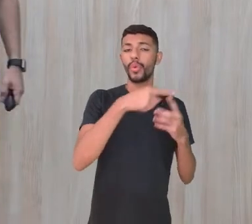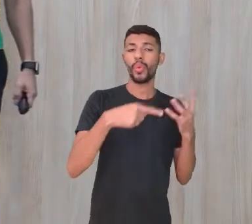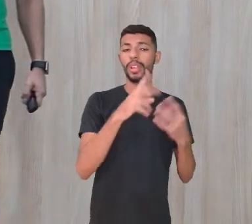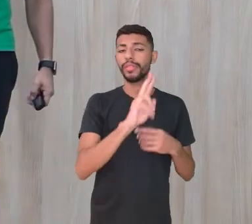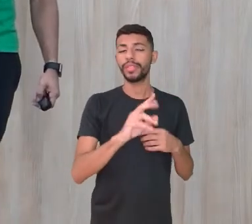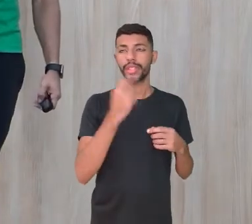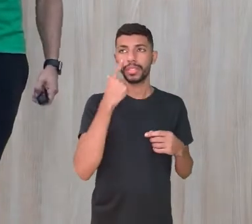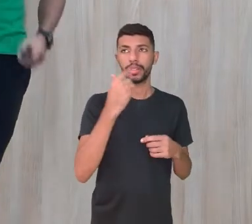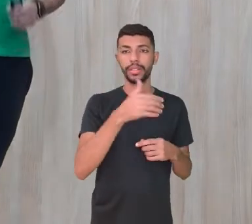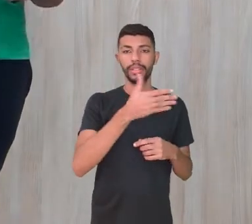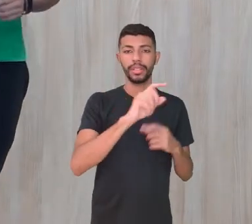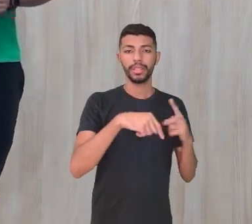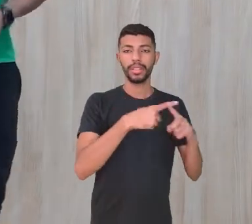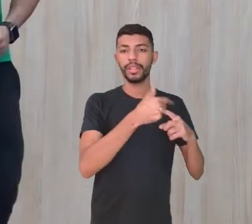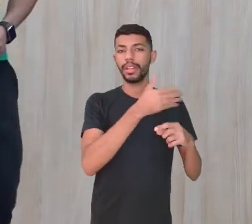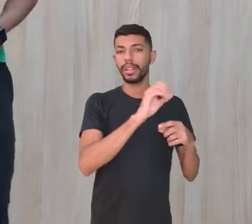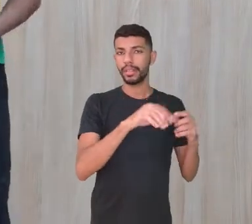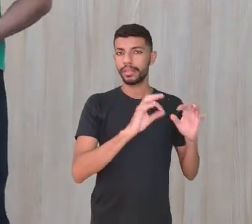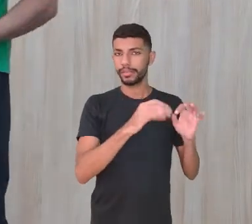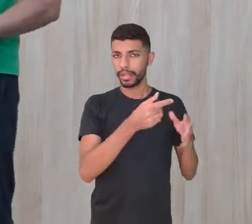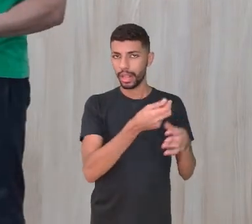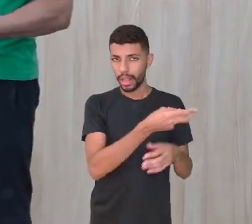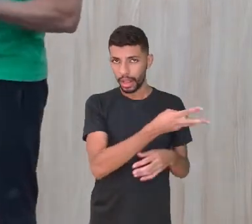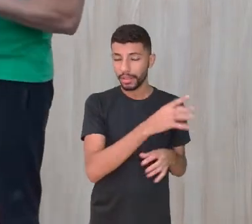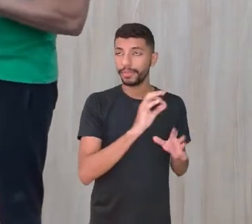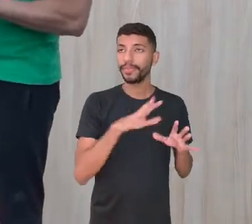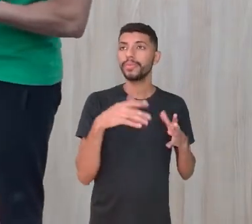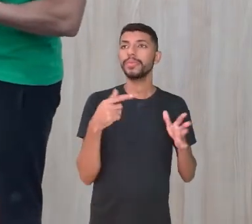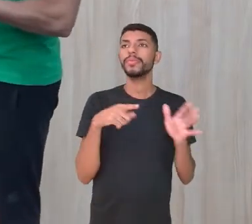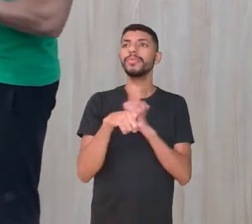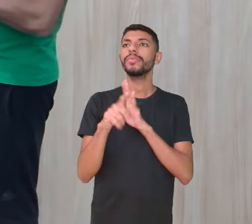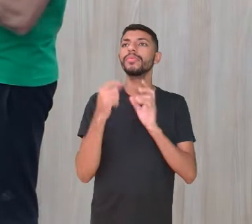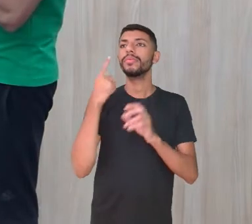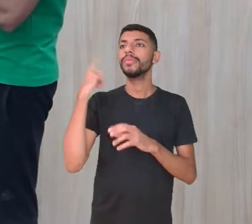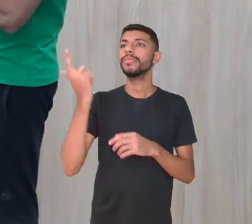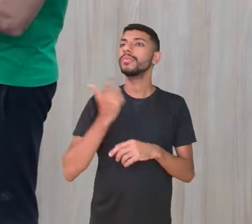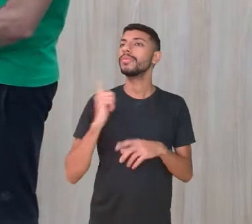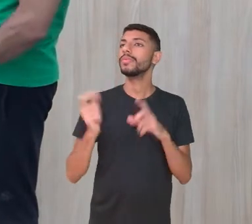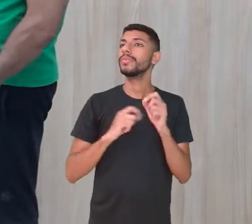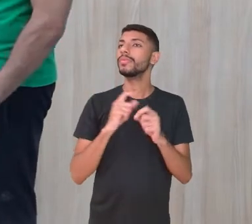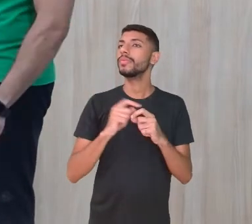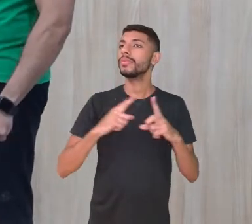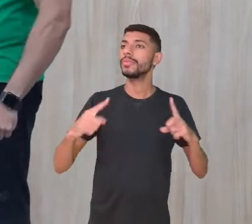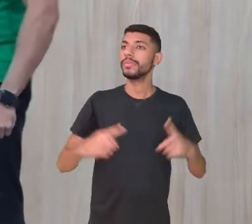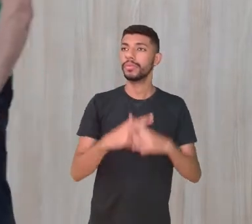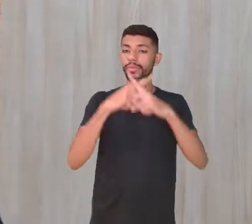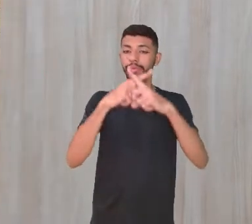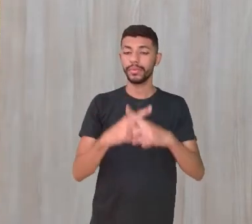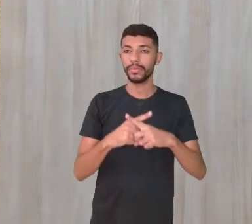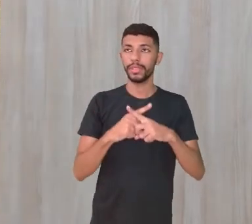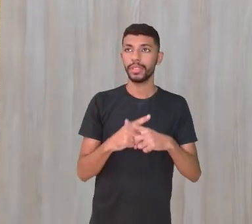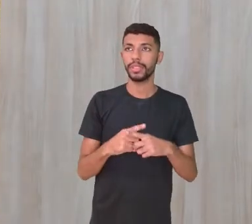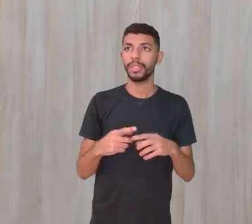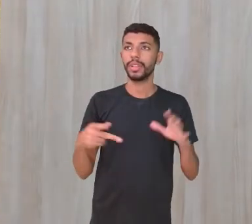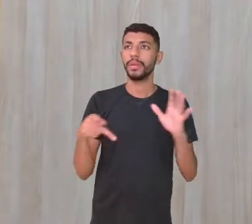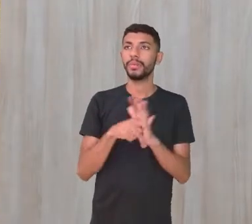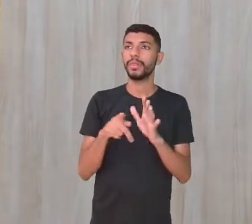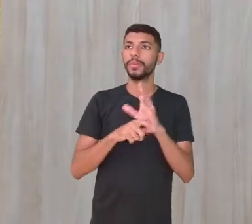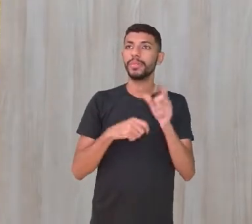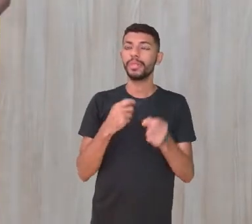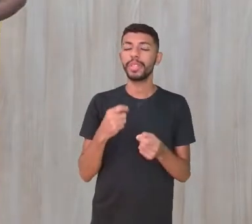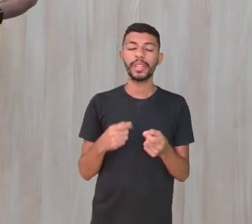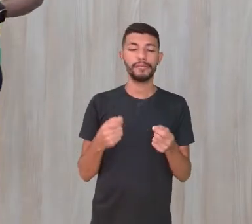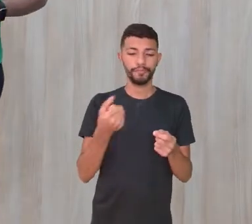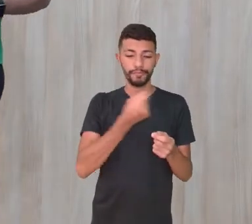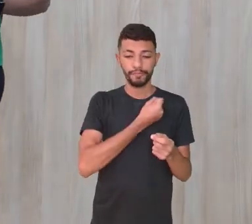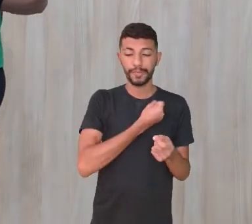4 vezes. Pergunta. Observe aí que eu tenho uma multiplicação só com termos